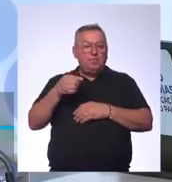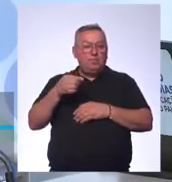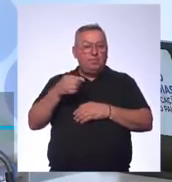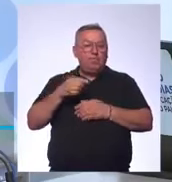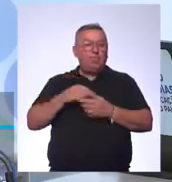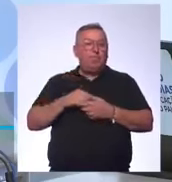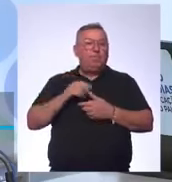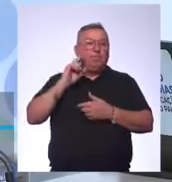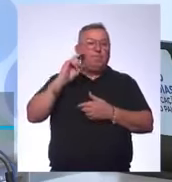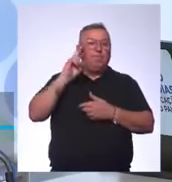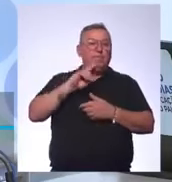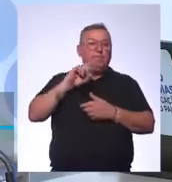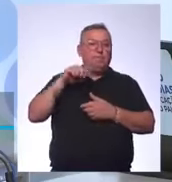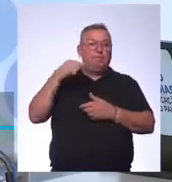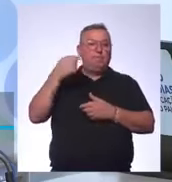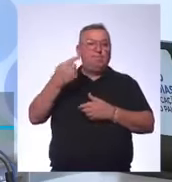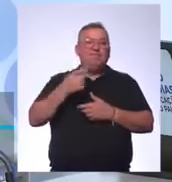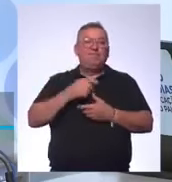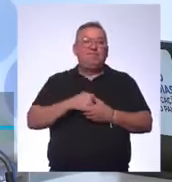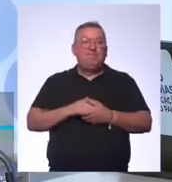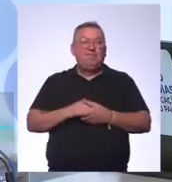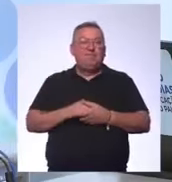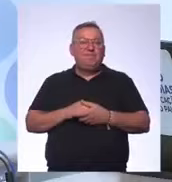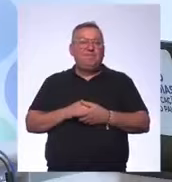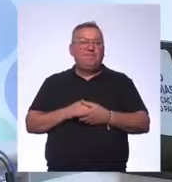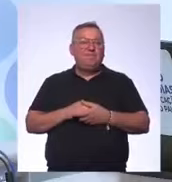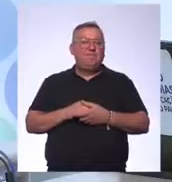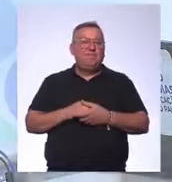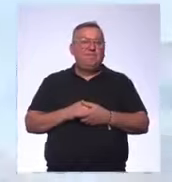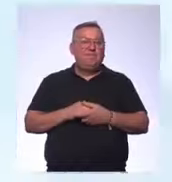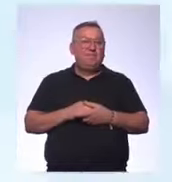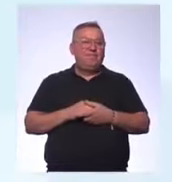Ok, vamos para o próximo, então, slide agora.